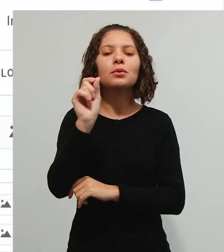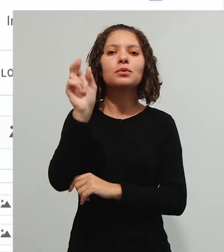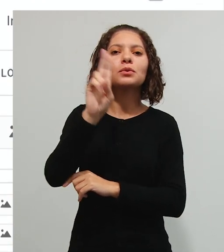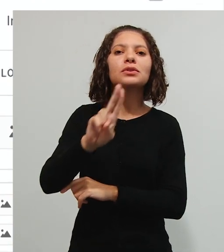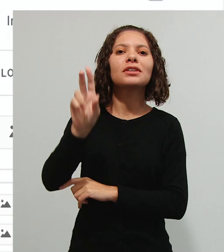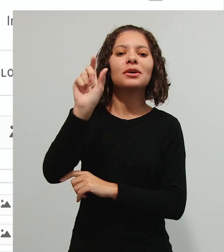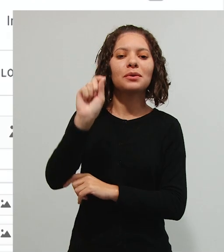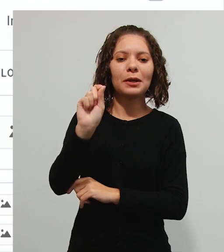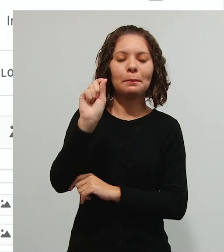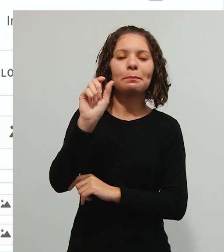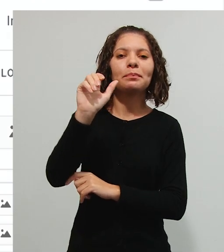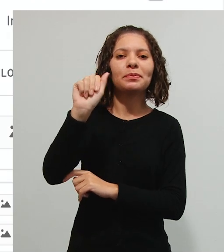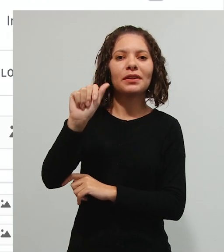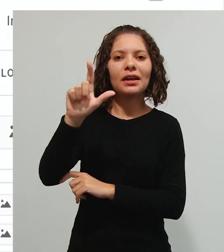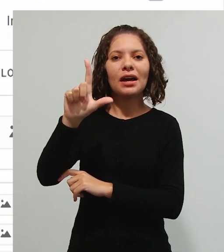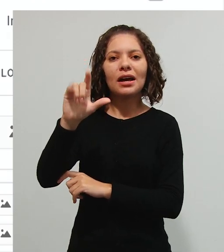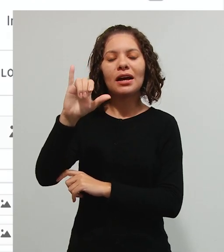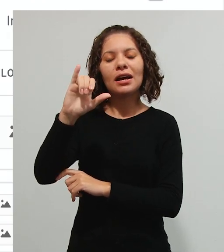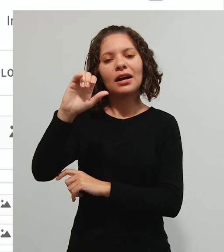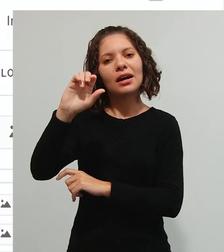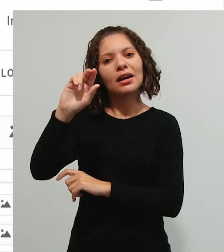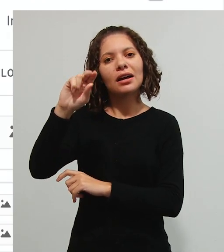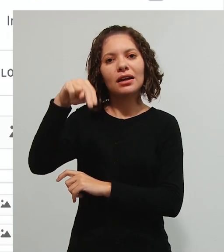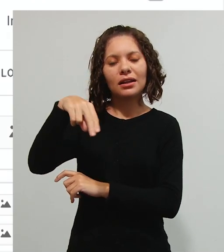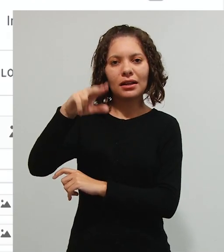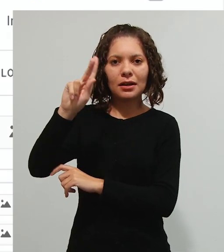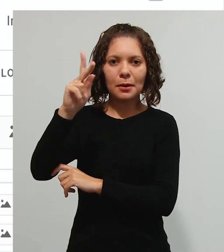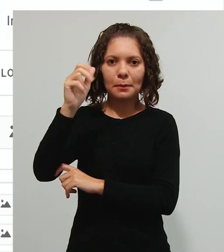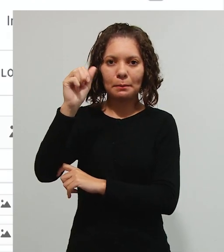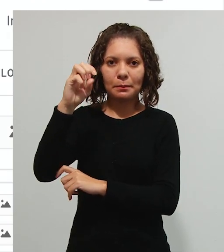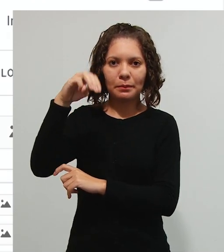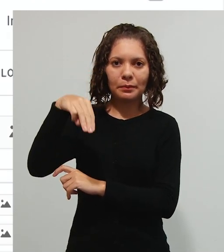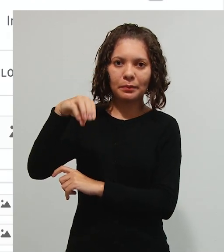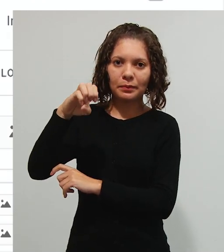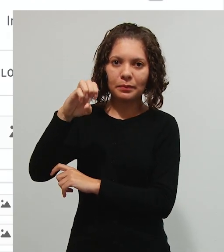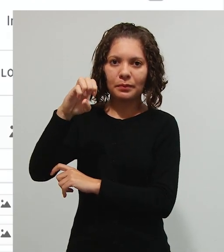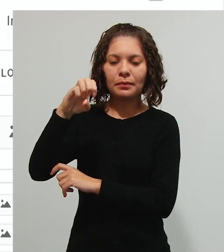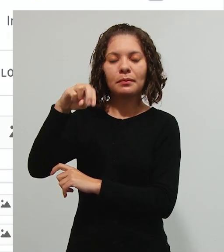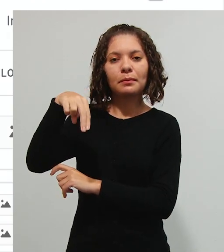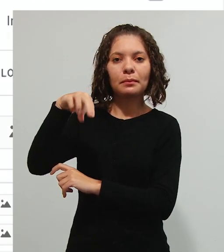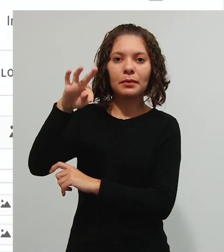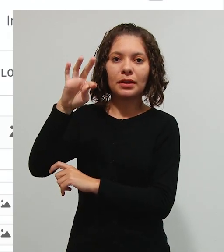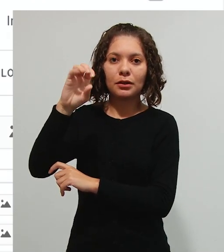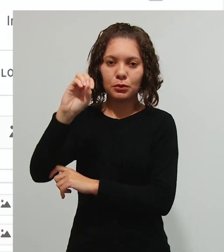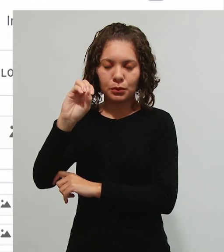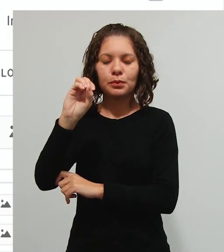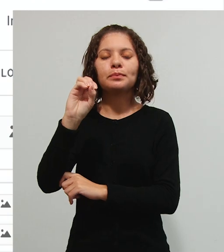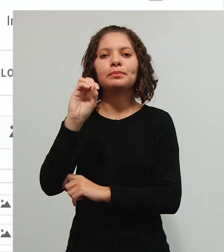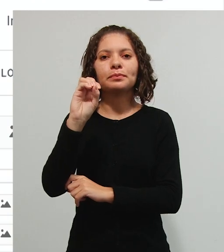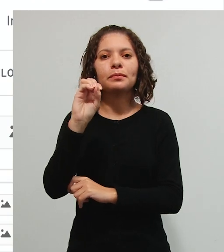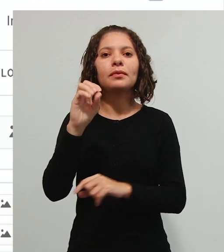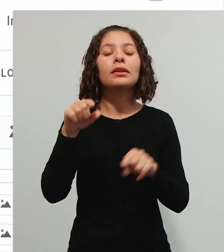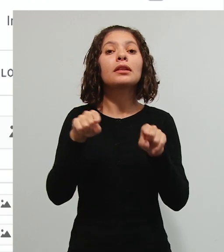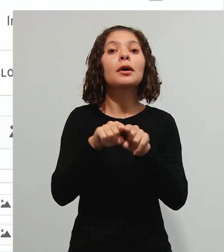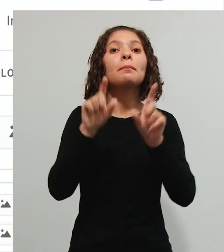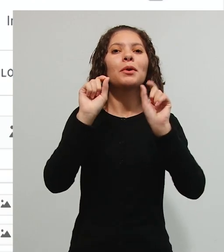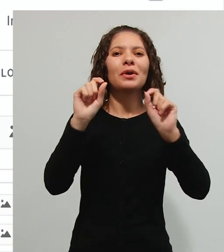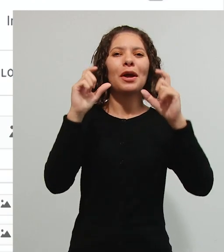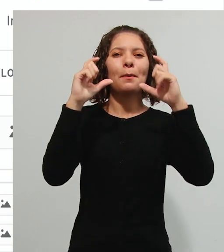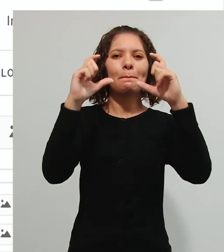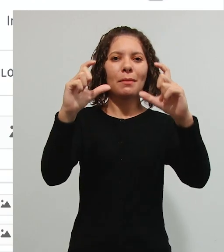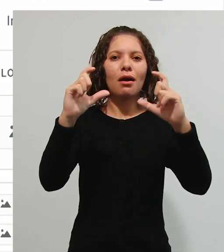tá? Você ainda tem essas 2 opções aqui, que é o recuo, que é como a gente vai fazer parágrafo aqui no portfólio